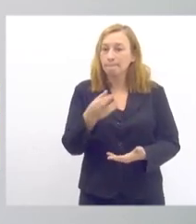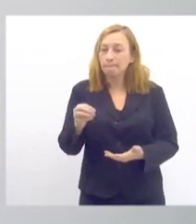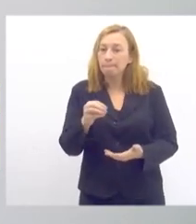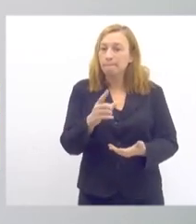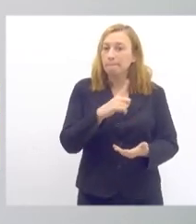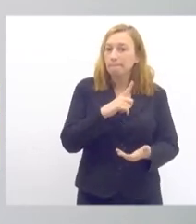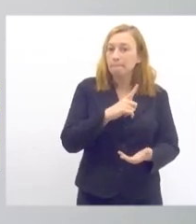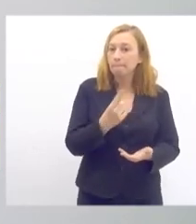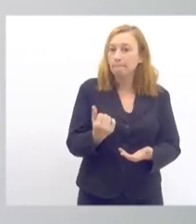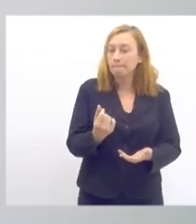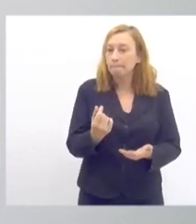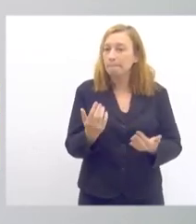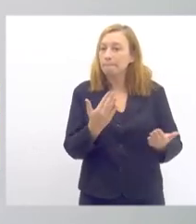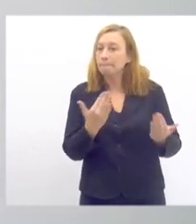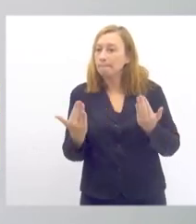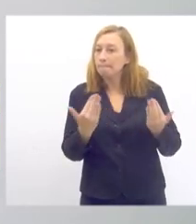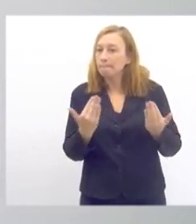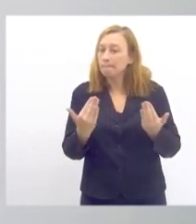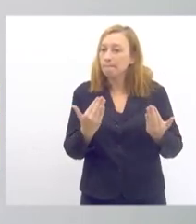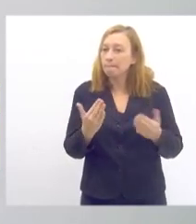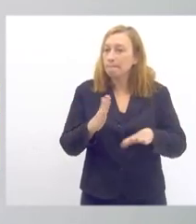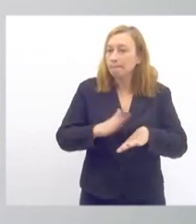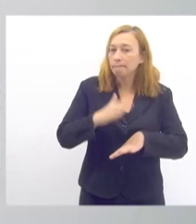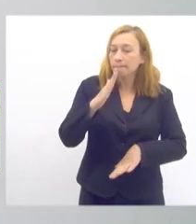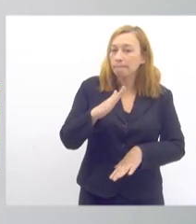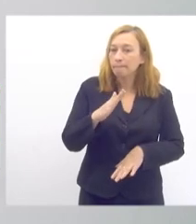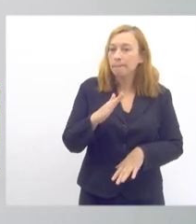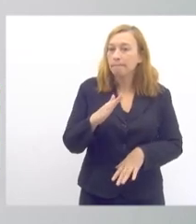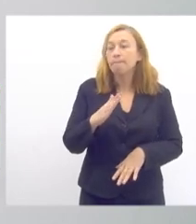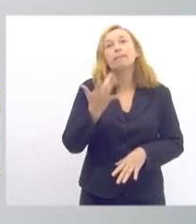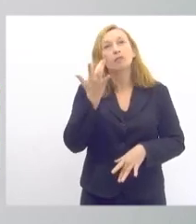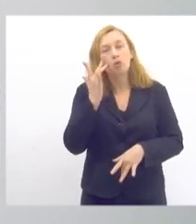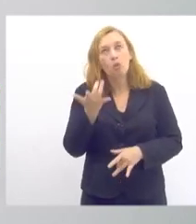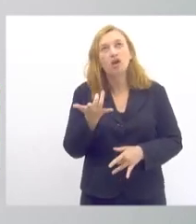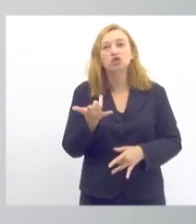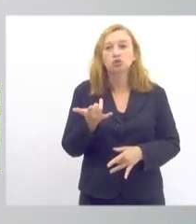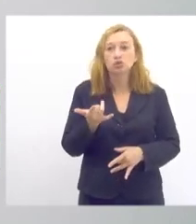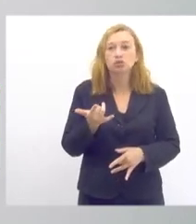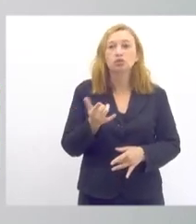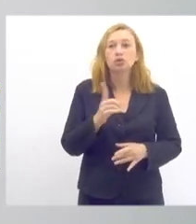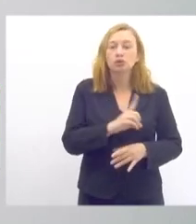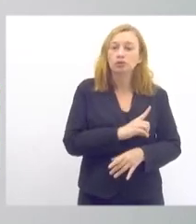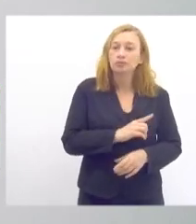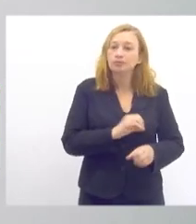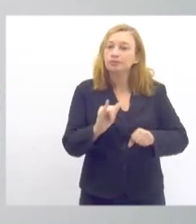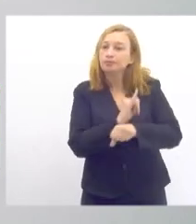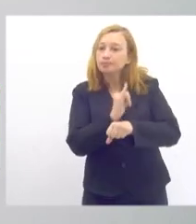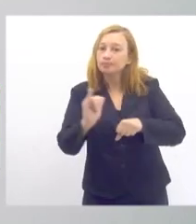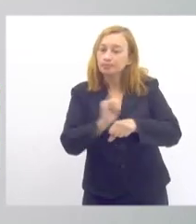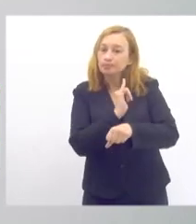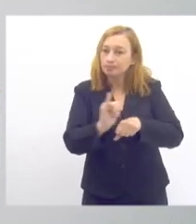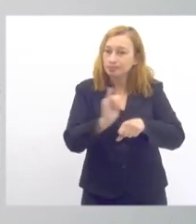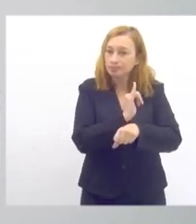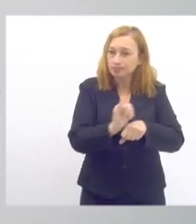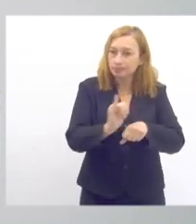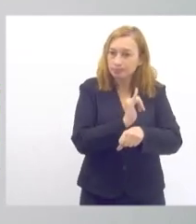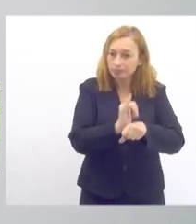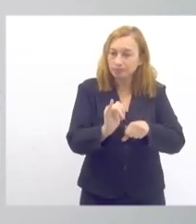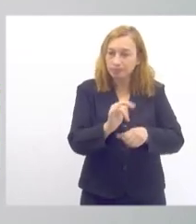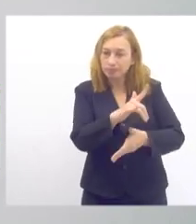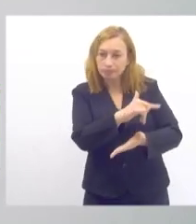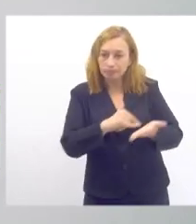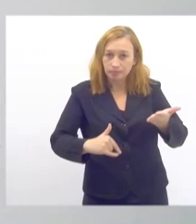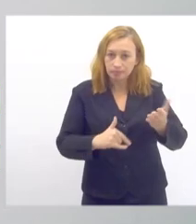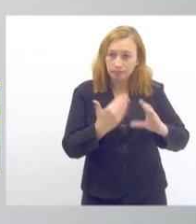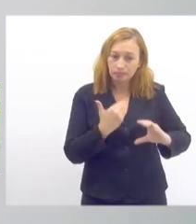custo associado, né, maior, eu acho que cabe ao Detran elaborar uma nota técnica, encaminhar para a Casa Civil para que